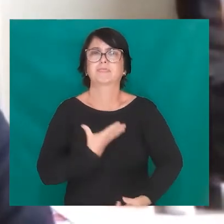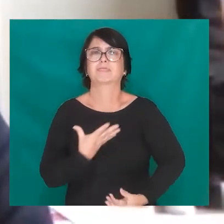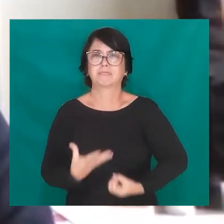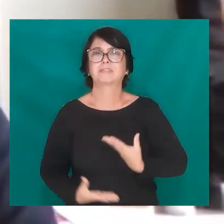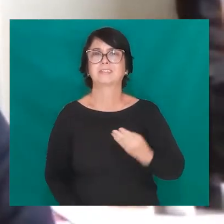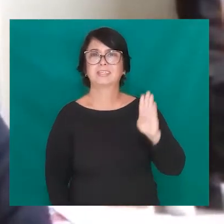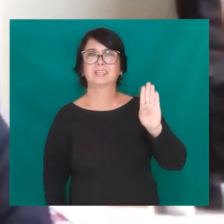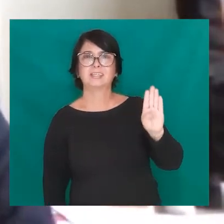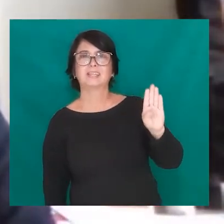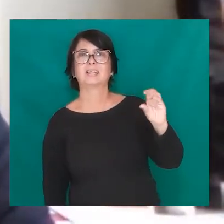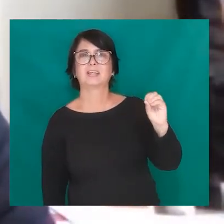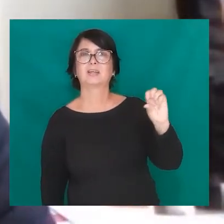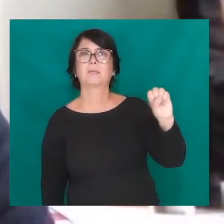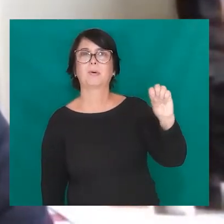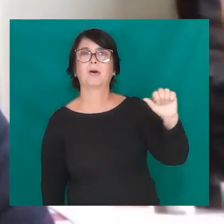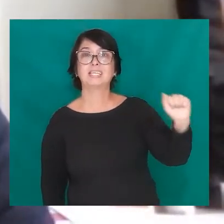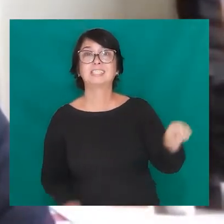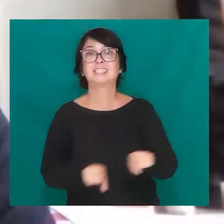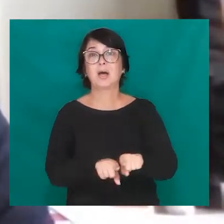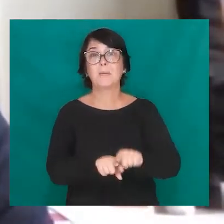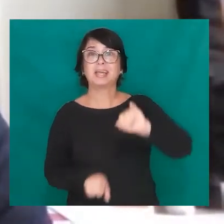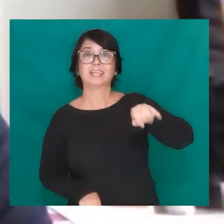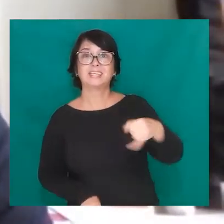era bossa, um pouco de jazz, um pouco disso aí.